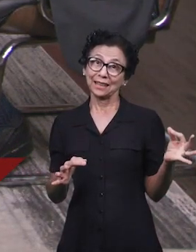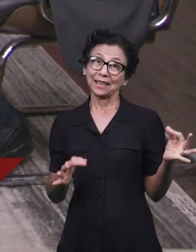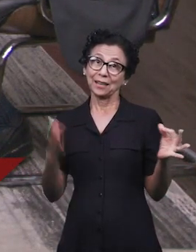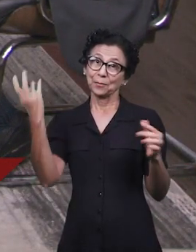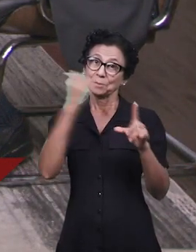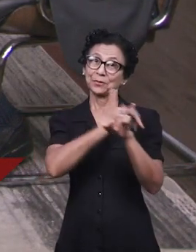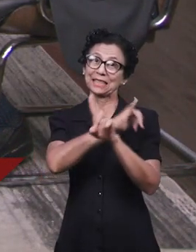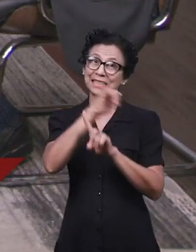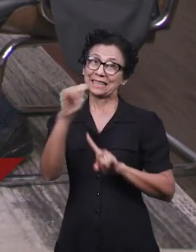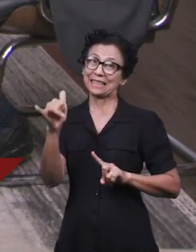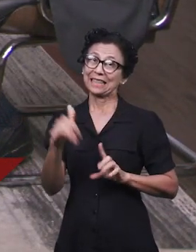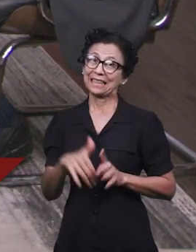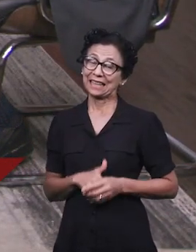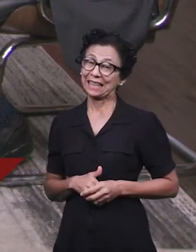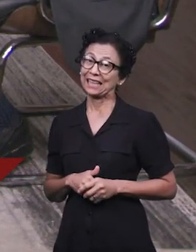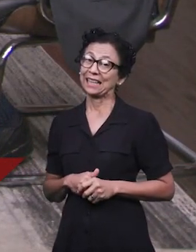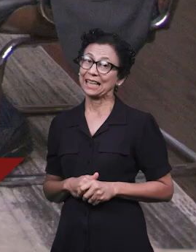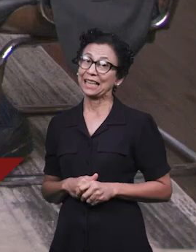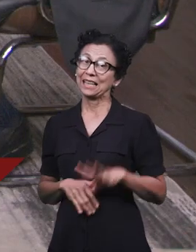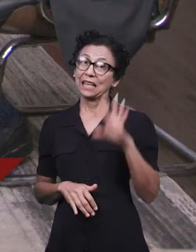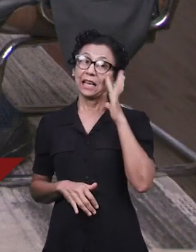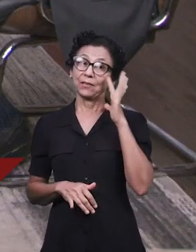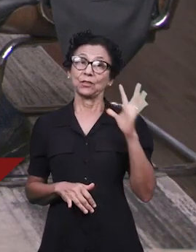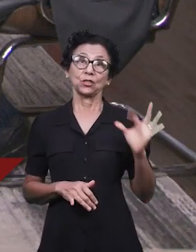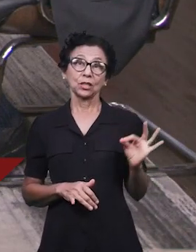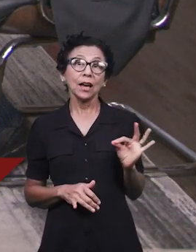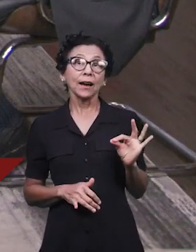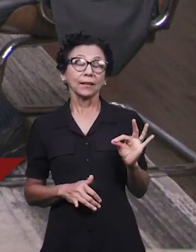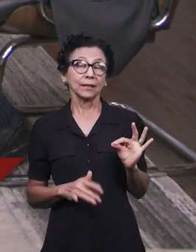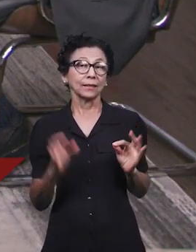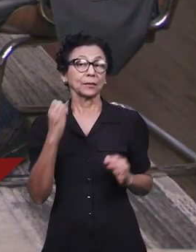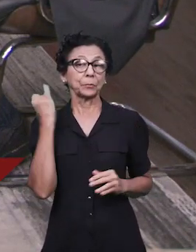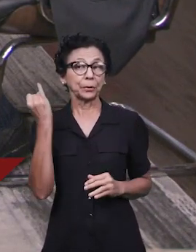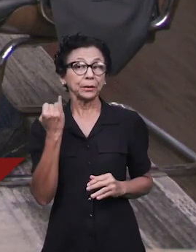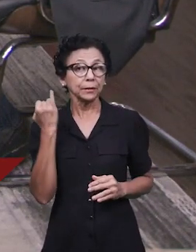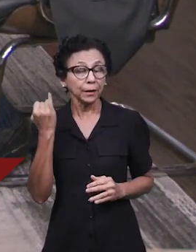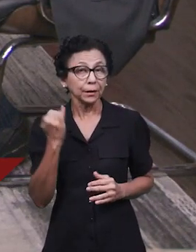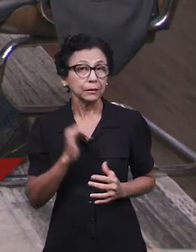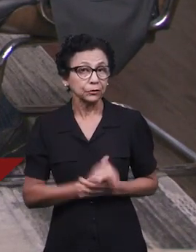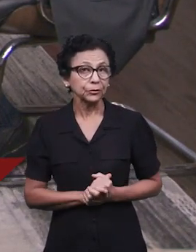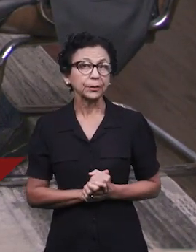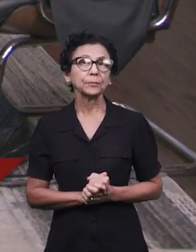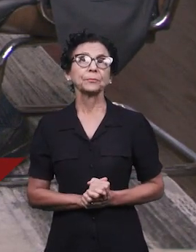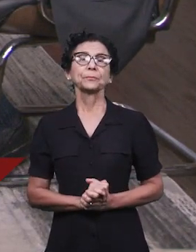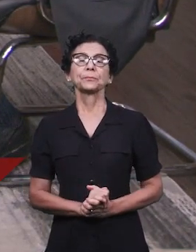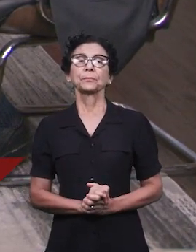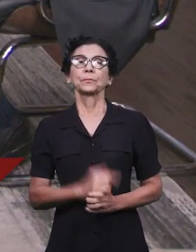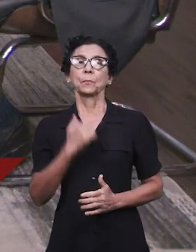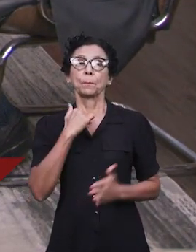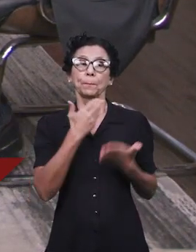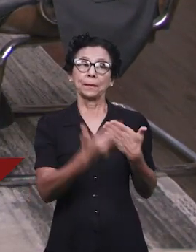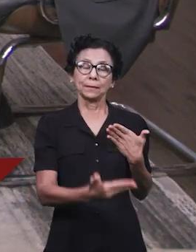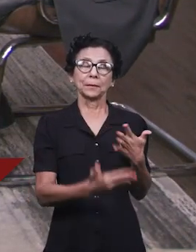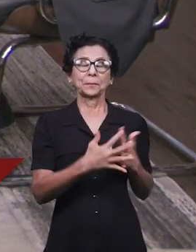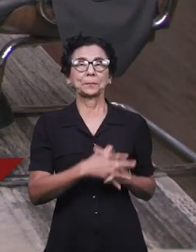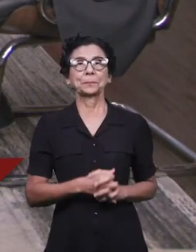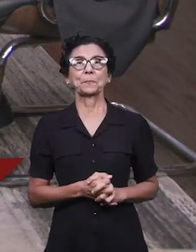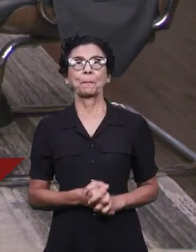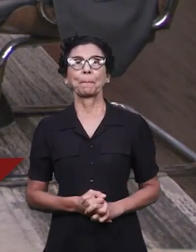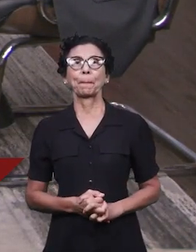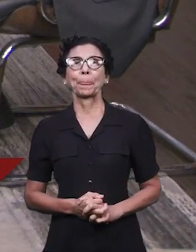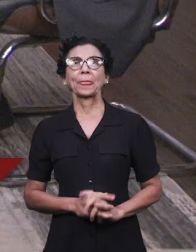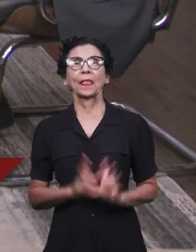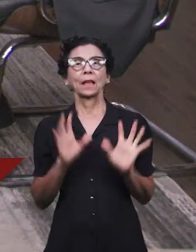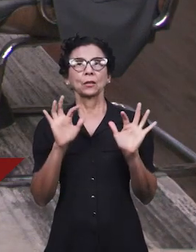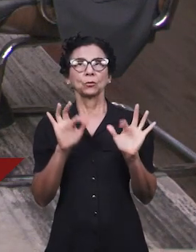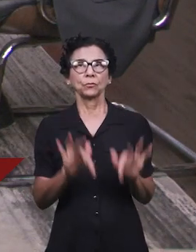é guardar. É o guardar. viver. Aguardar. É viver. Viver. Bom, vamos lá. A gente está caminhando para o final por causa do tempo. E eu vou fazer uma pergunta